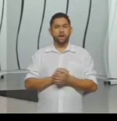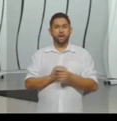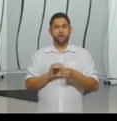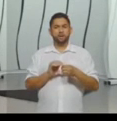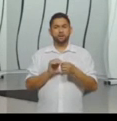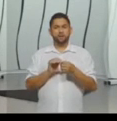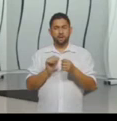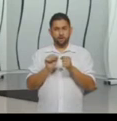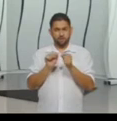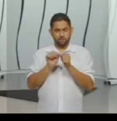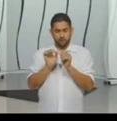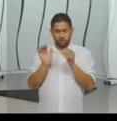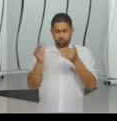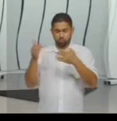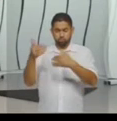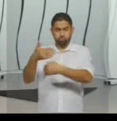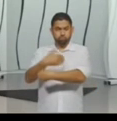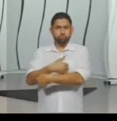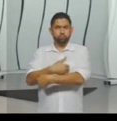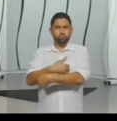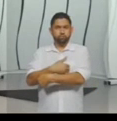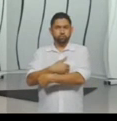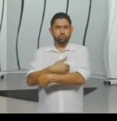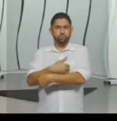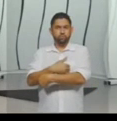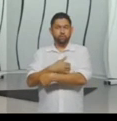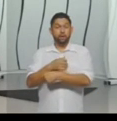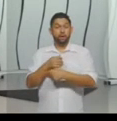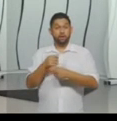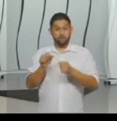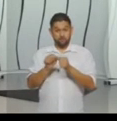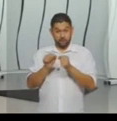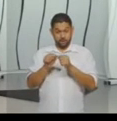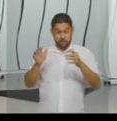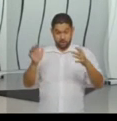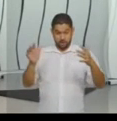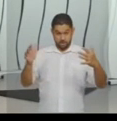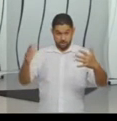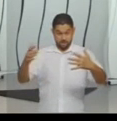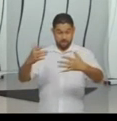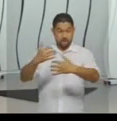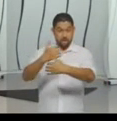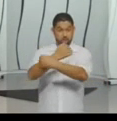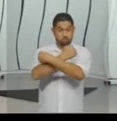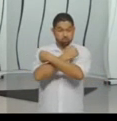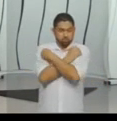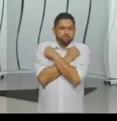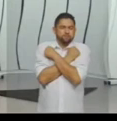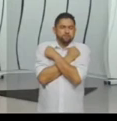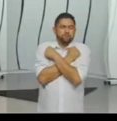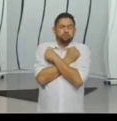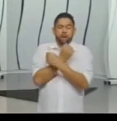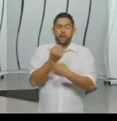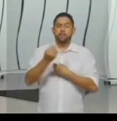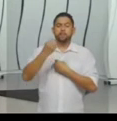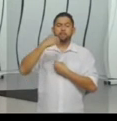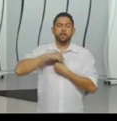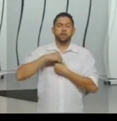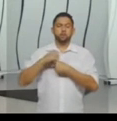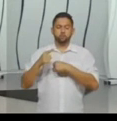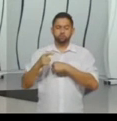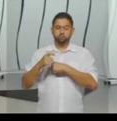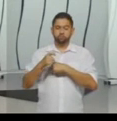dela algum nutriente que ela precisa. Ela forma como se fosse grandes braços assim e puxa para dentro do corpo